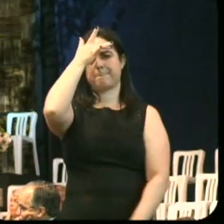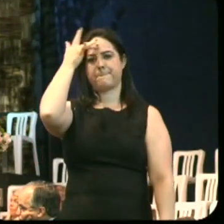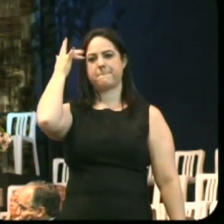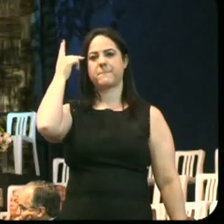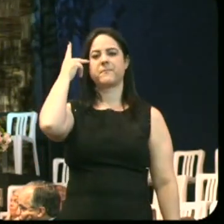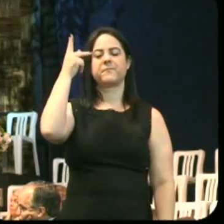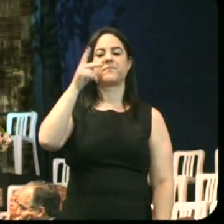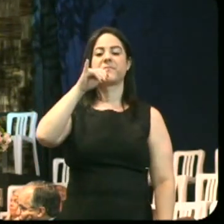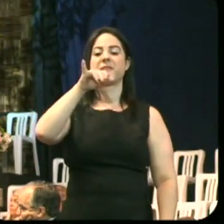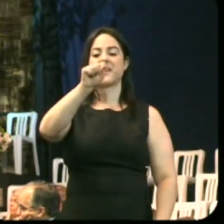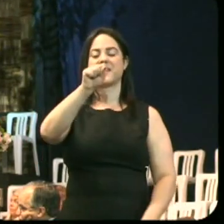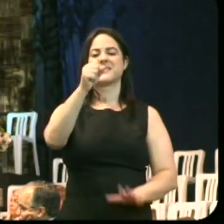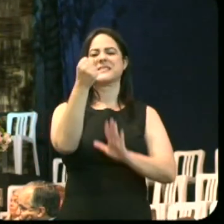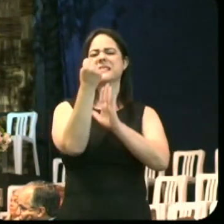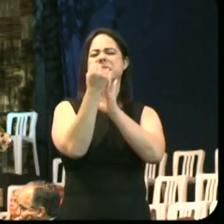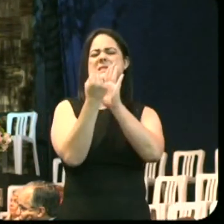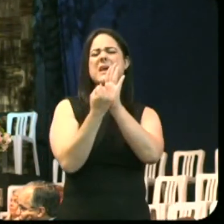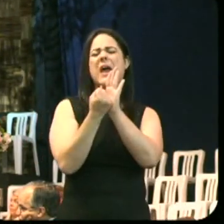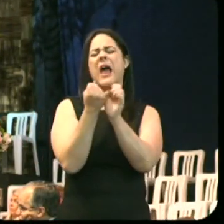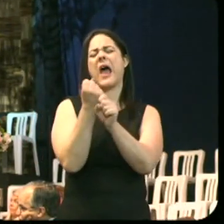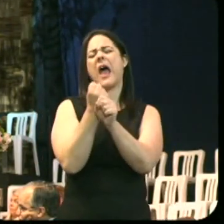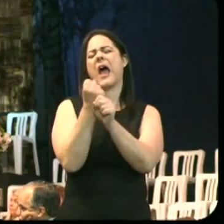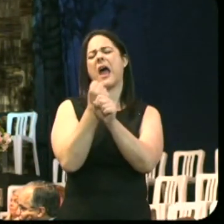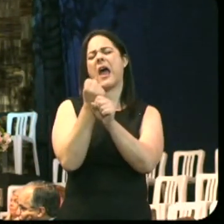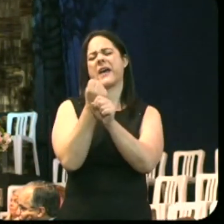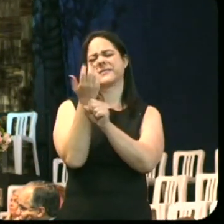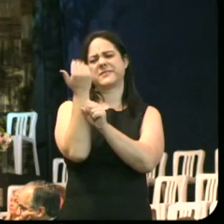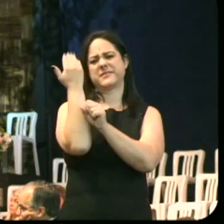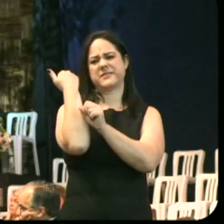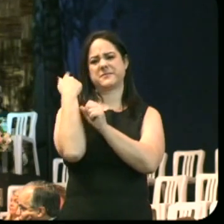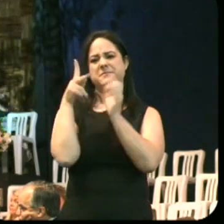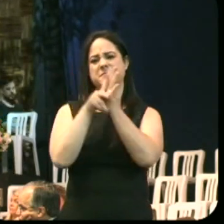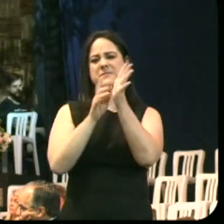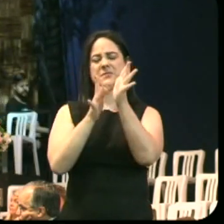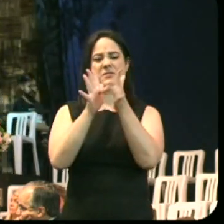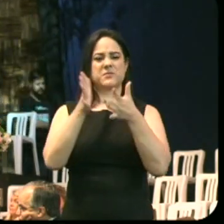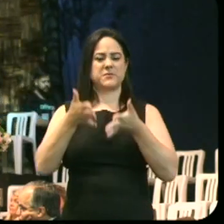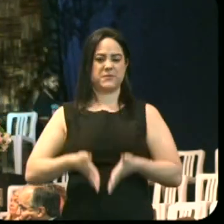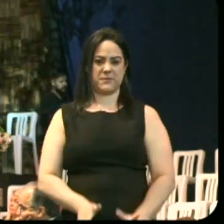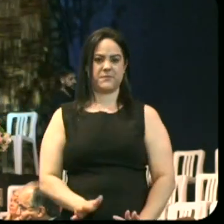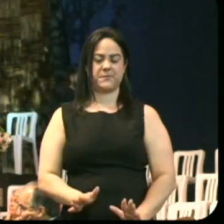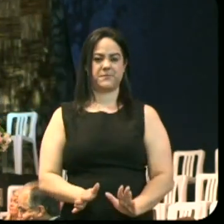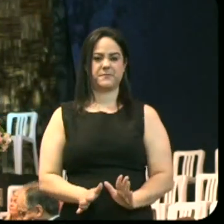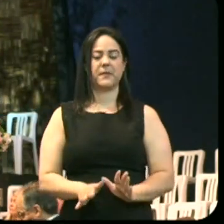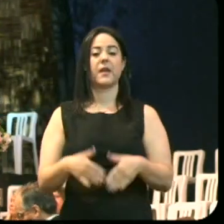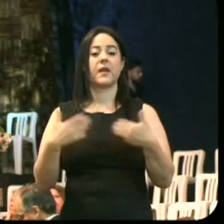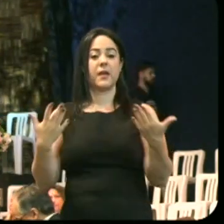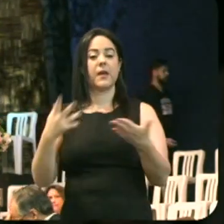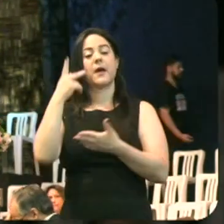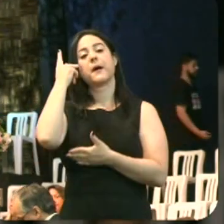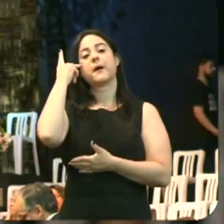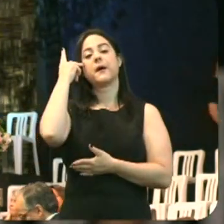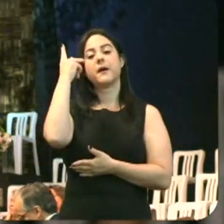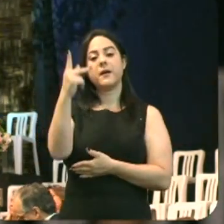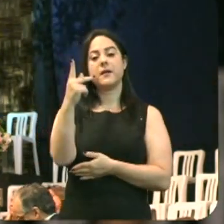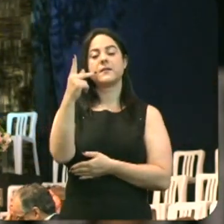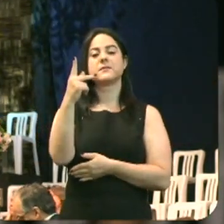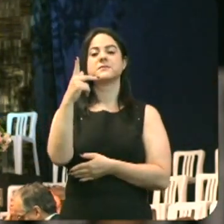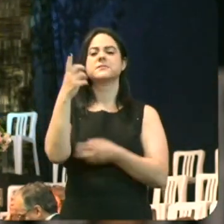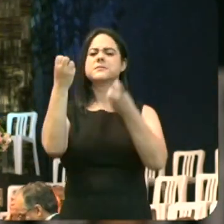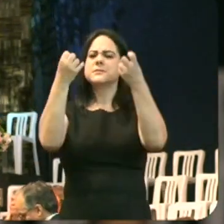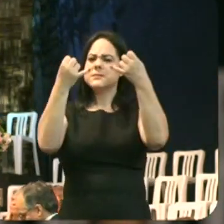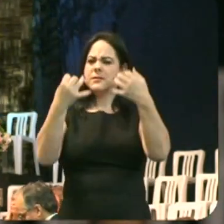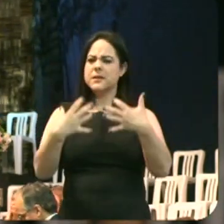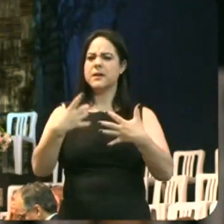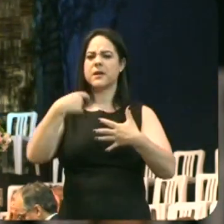Isaías séculos antes do nascimento de Jesus. E essa profecia nos